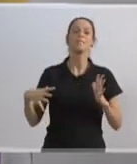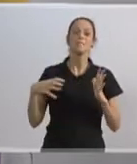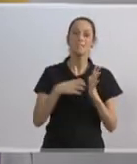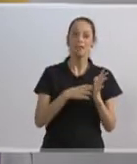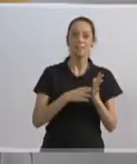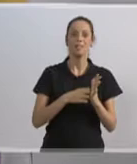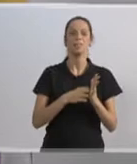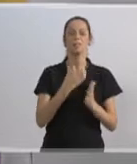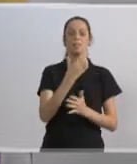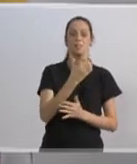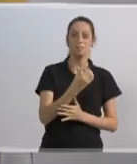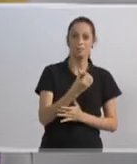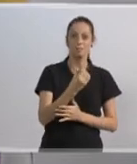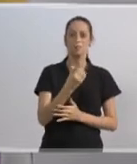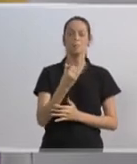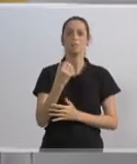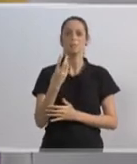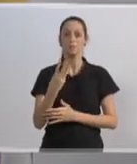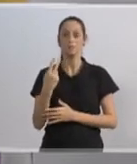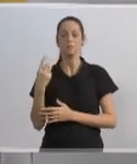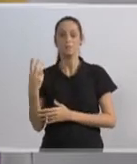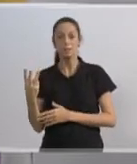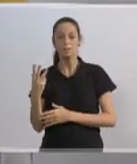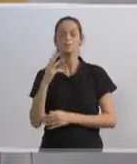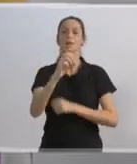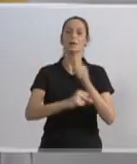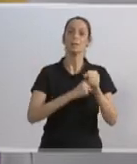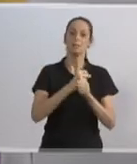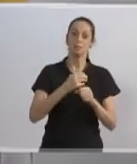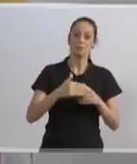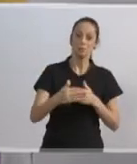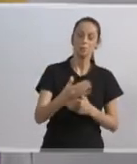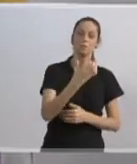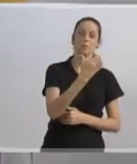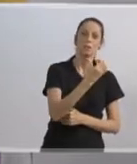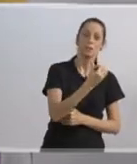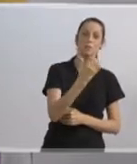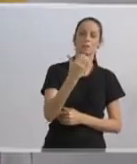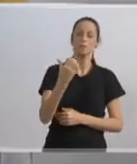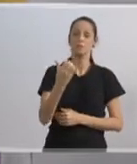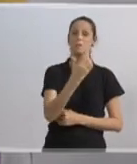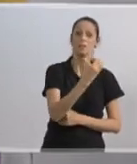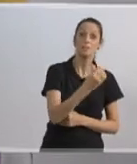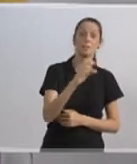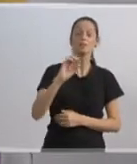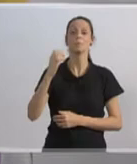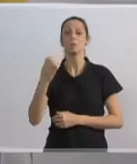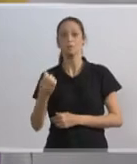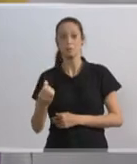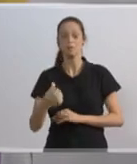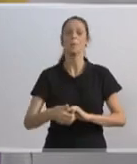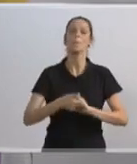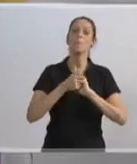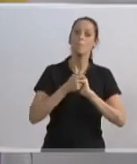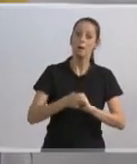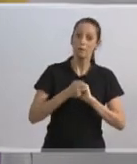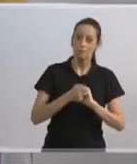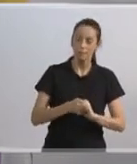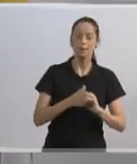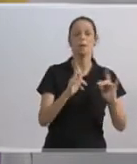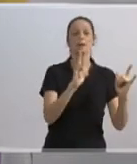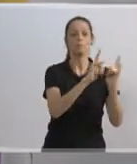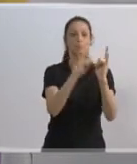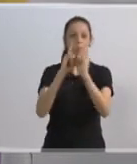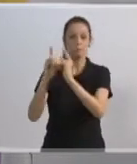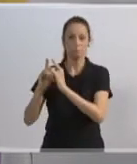633 2015 e 2017 606 parabéns a todos os 108 entidades que participaram mais